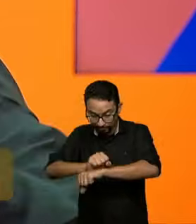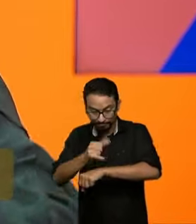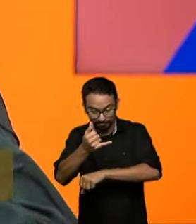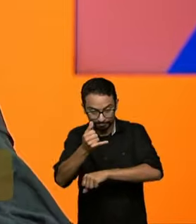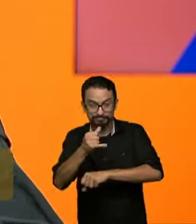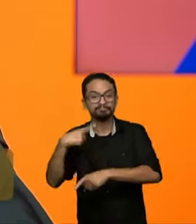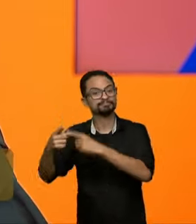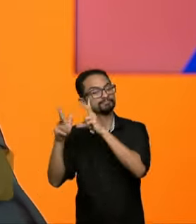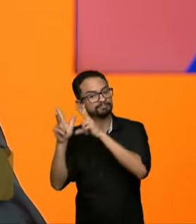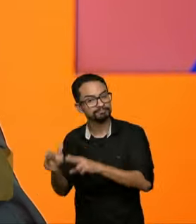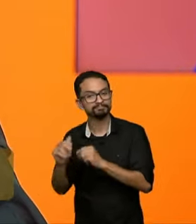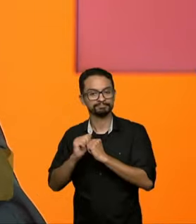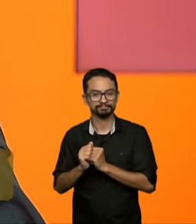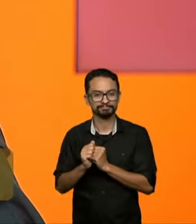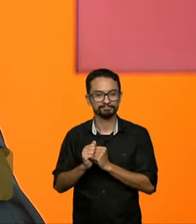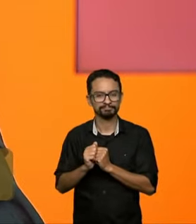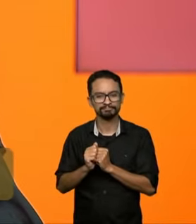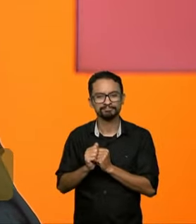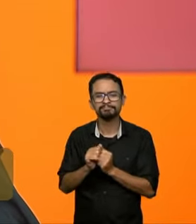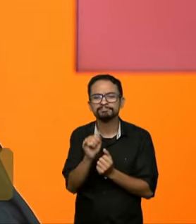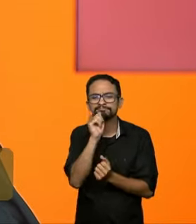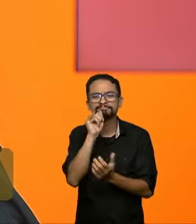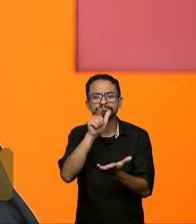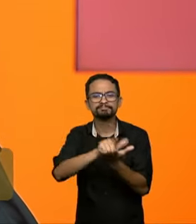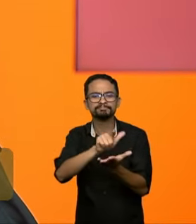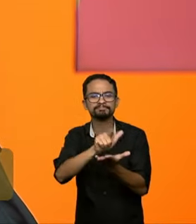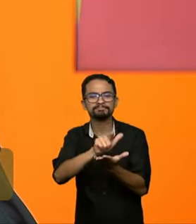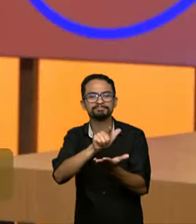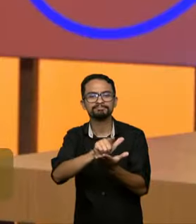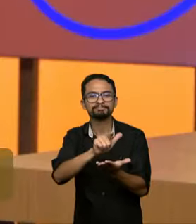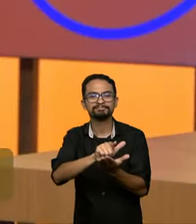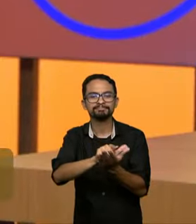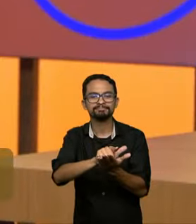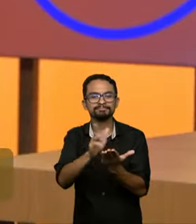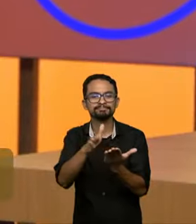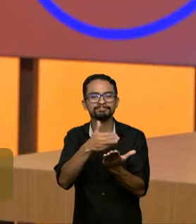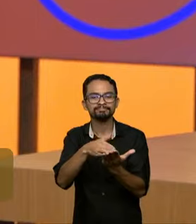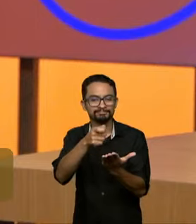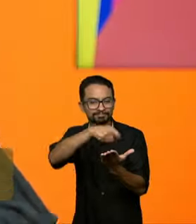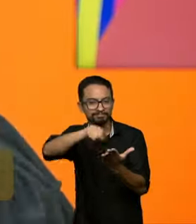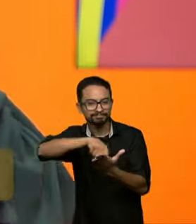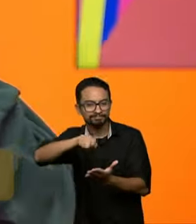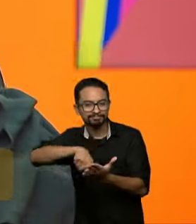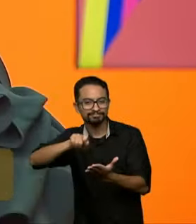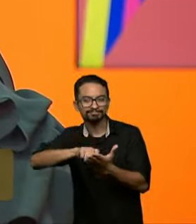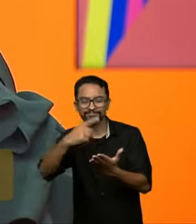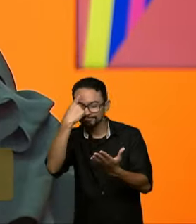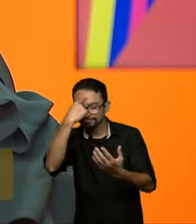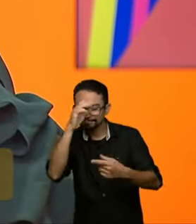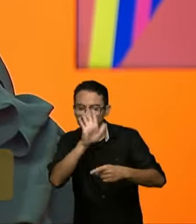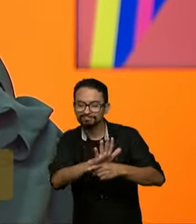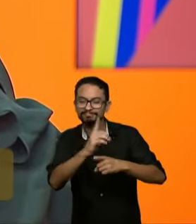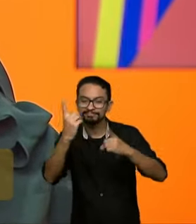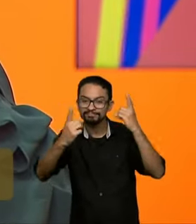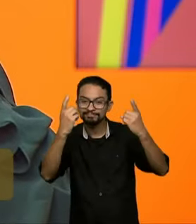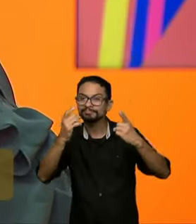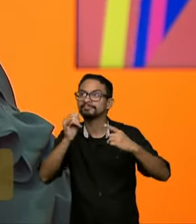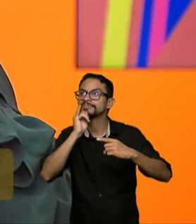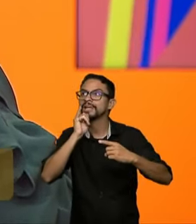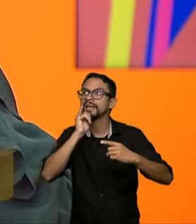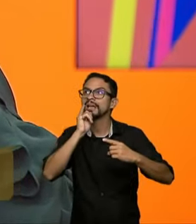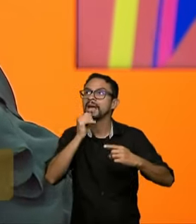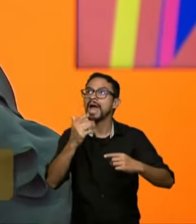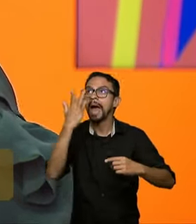deitar, fica com um bloquinho, bloco da preocupação, ali do lado da cama. Ao invés de eu ficar, não posso esquecer